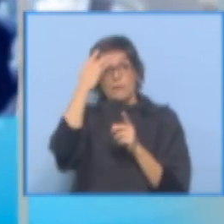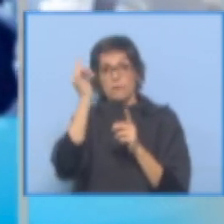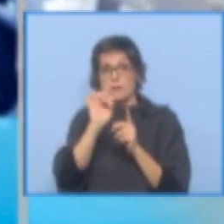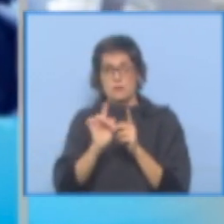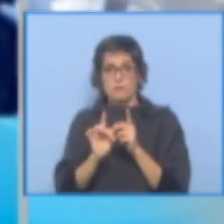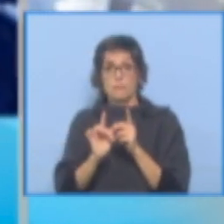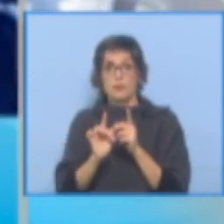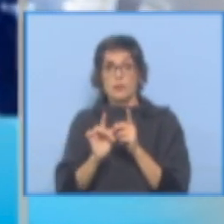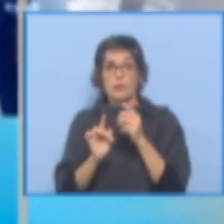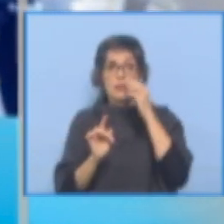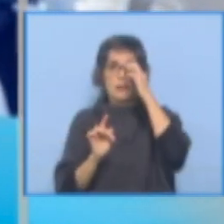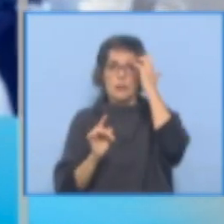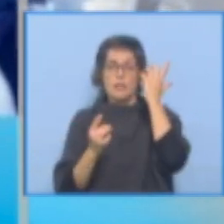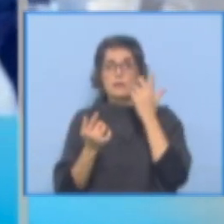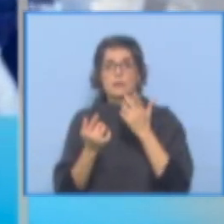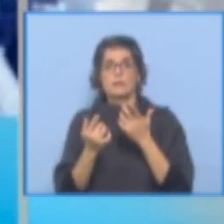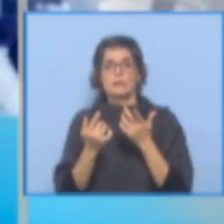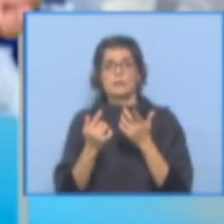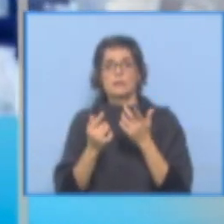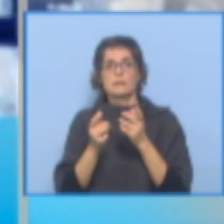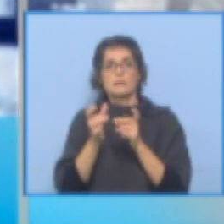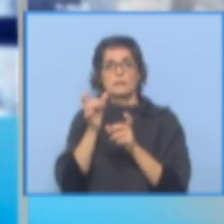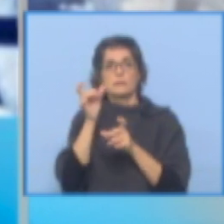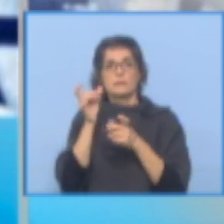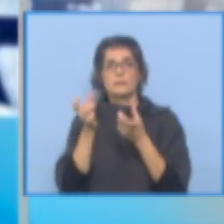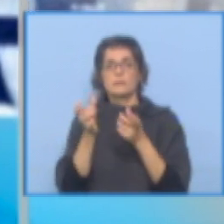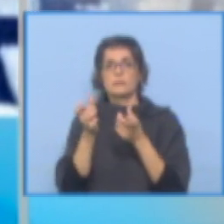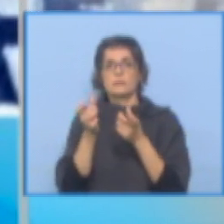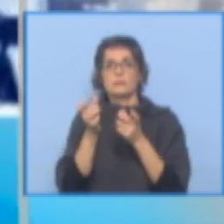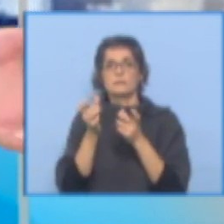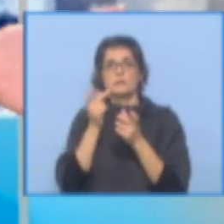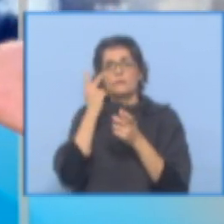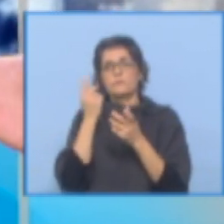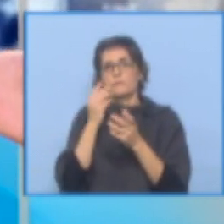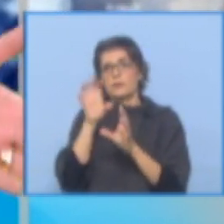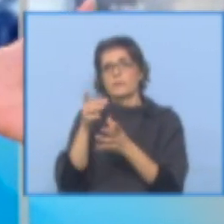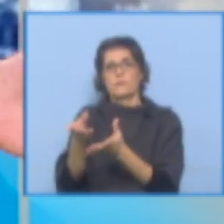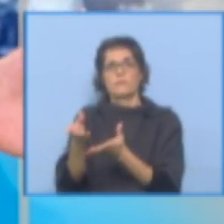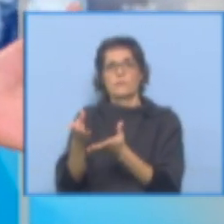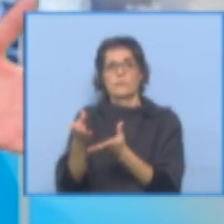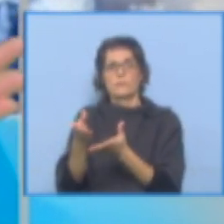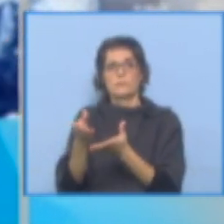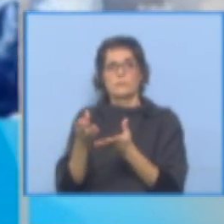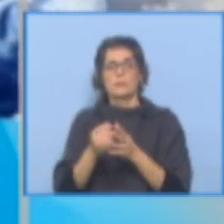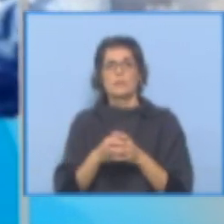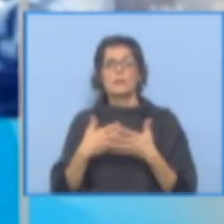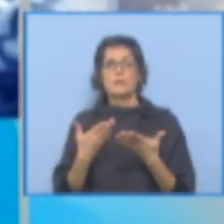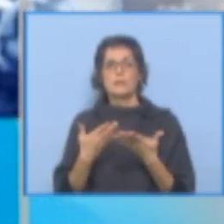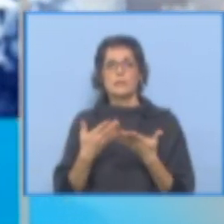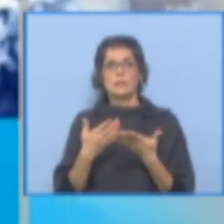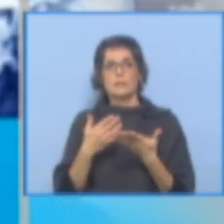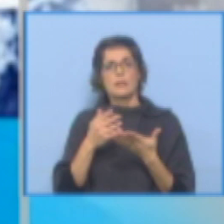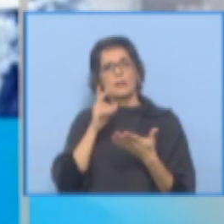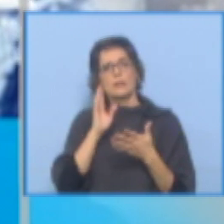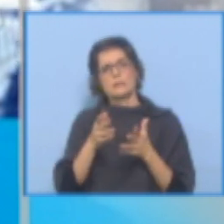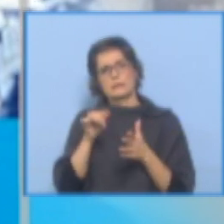casado mesmo, não é? Desde que seja com outros pares que não o seu, não é fácil viver isto, não é fácil. E é preciso alguma ajuda